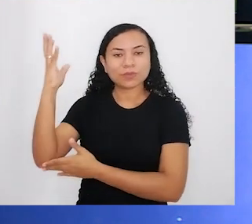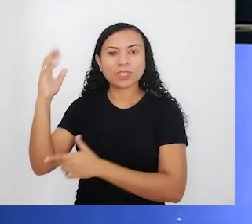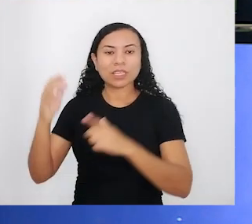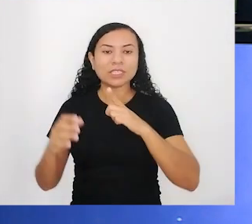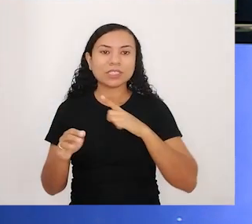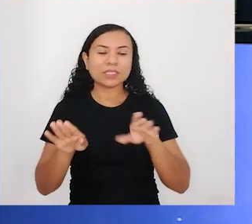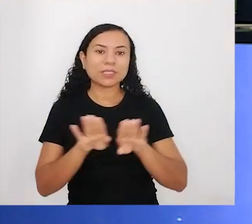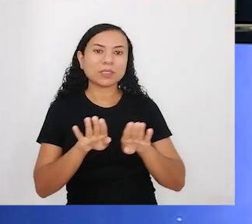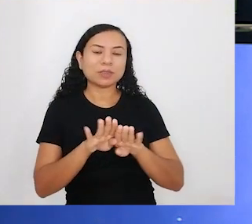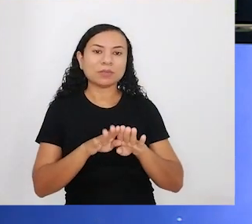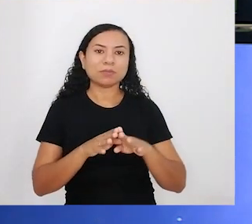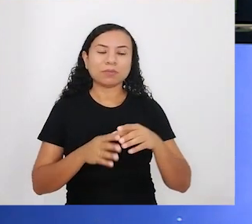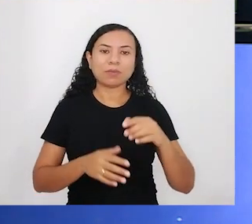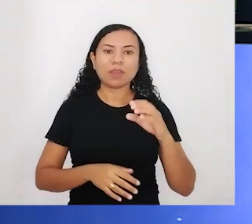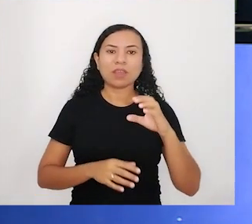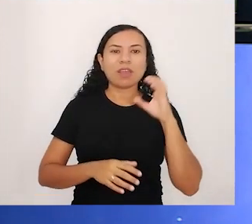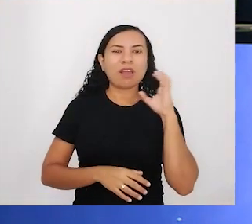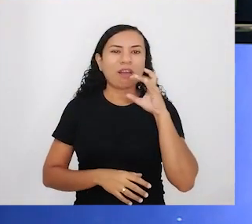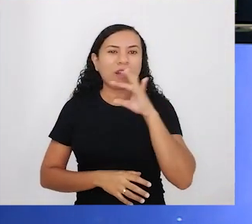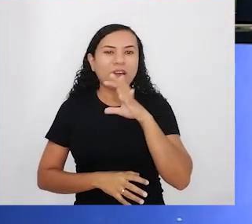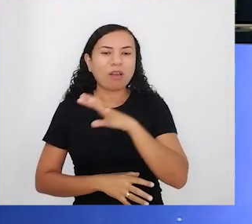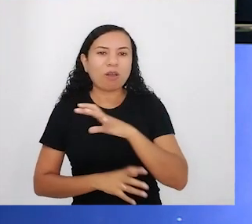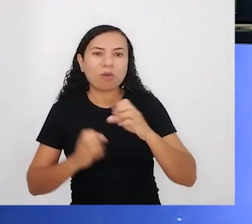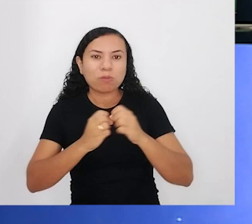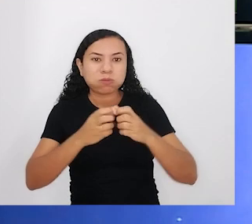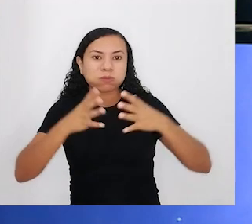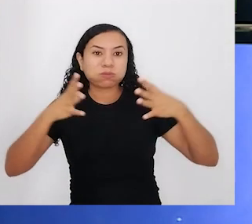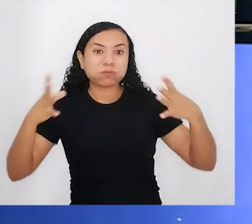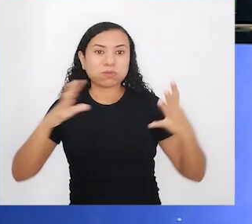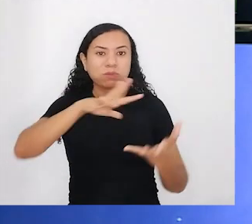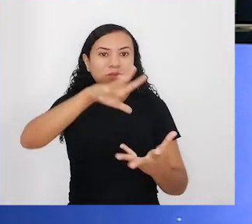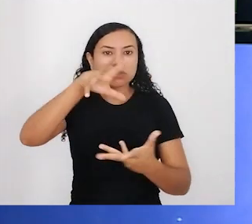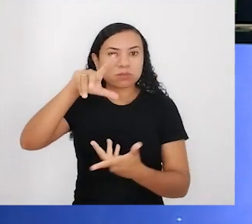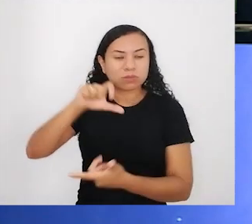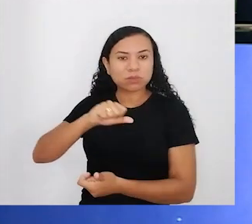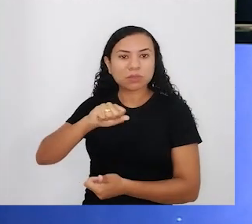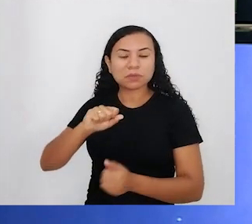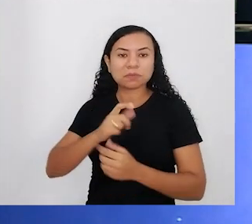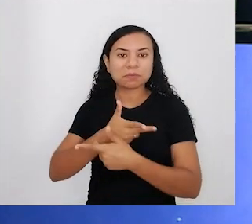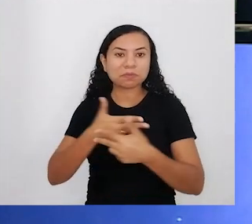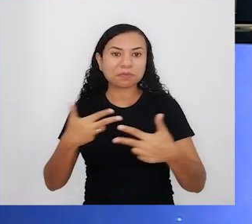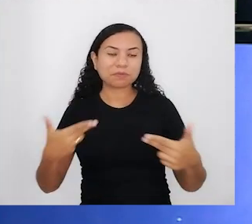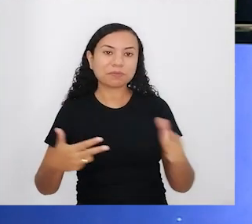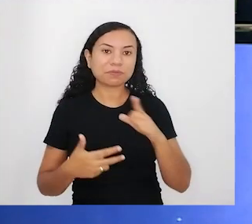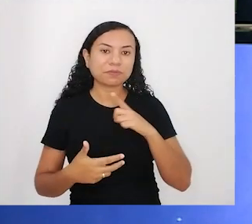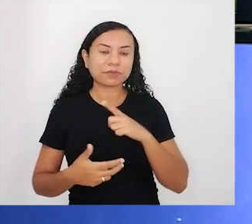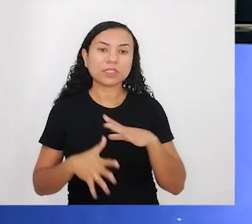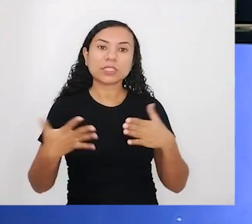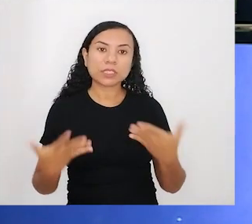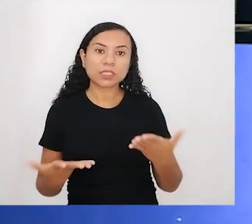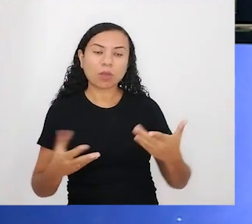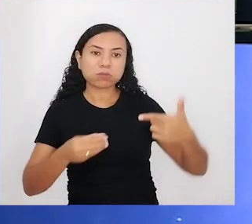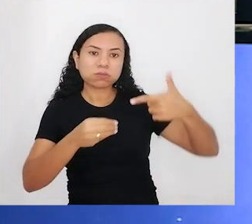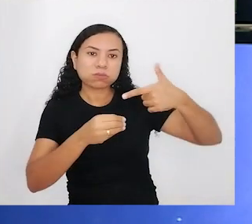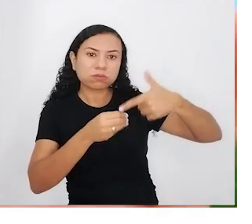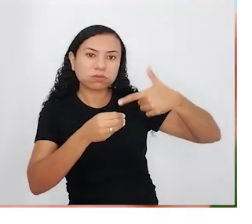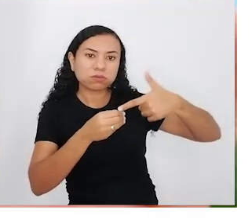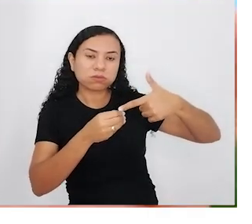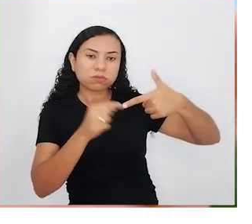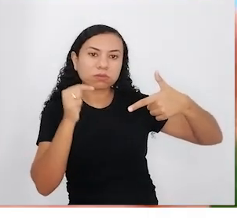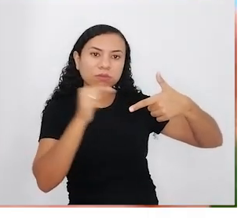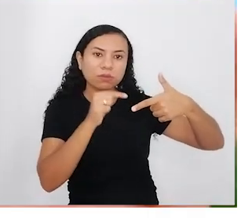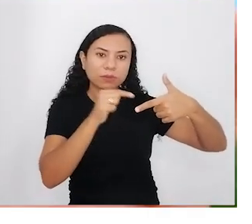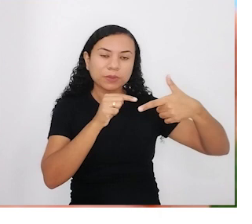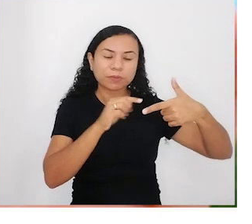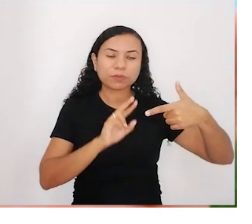o aquecimento global, provocando tempestades como consequências. Então, a produção de biocombustíveis, que são combustíveis